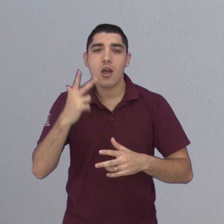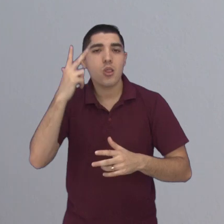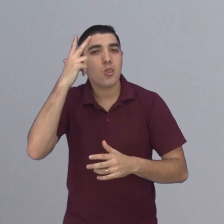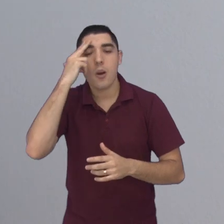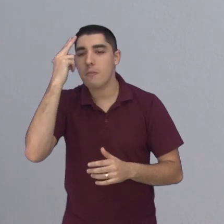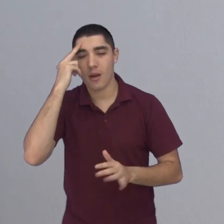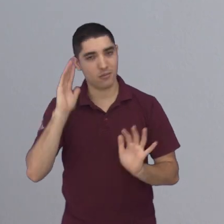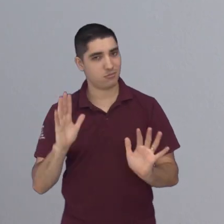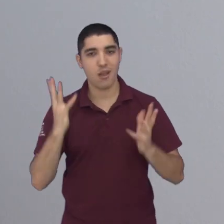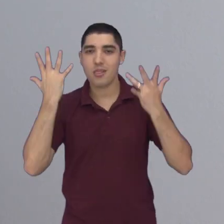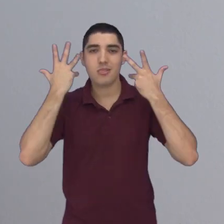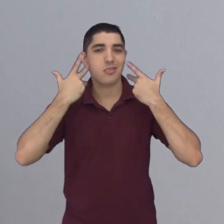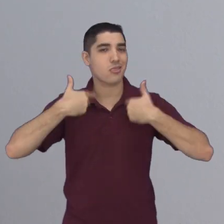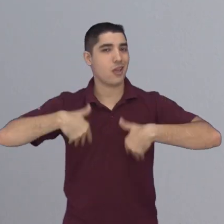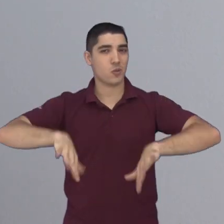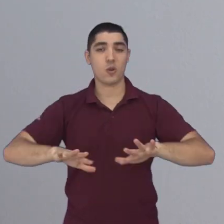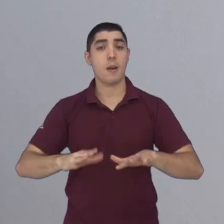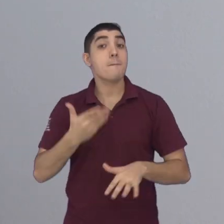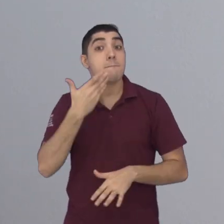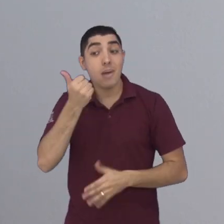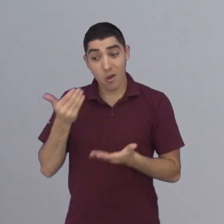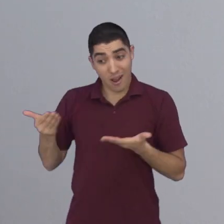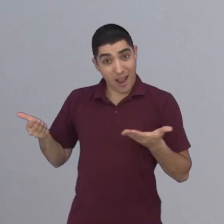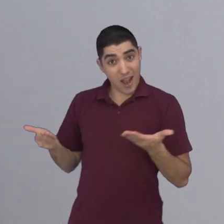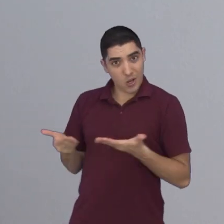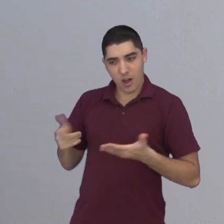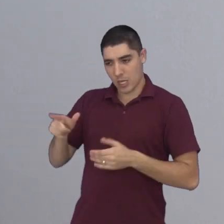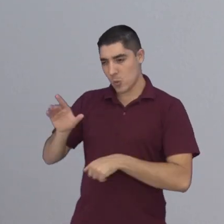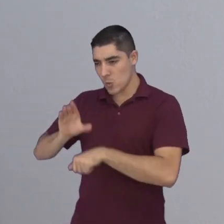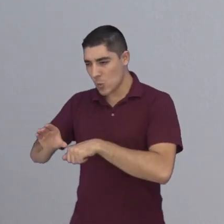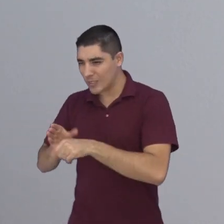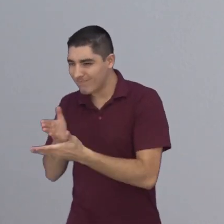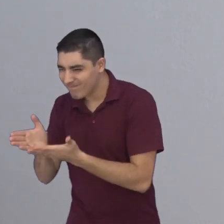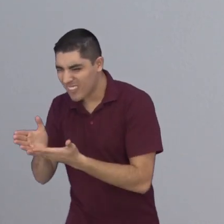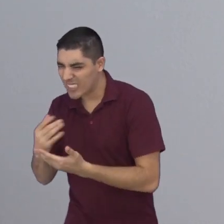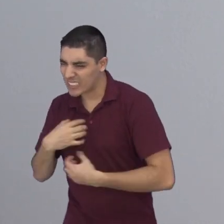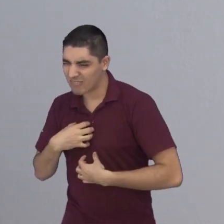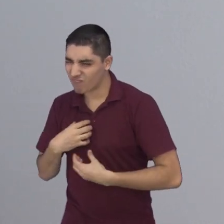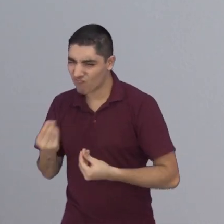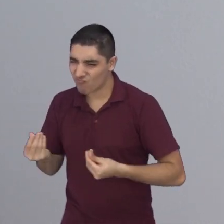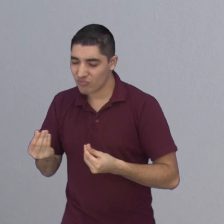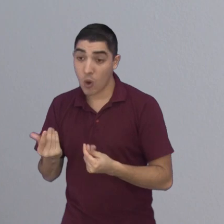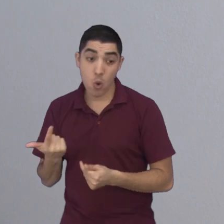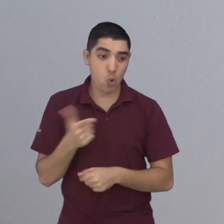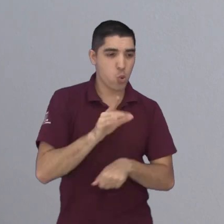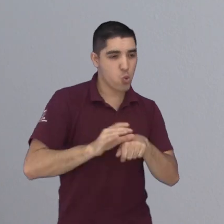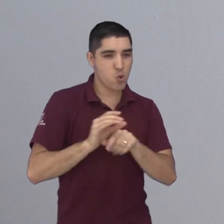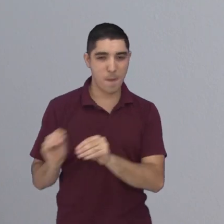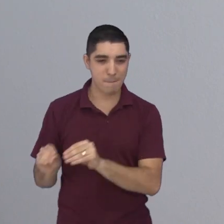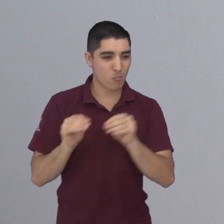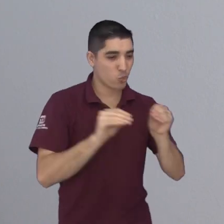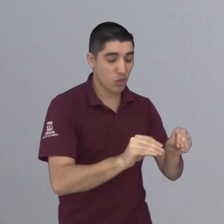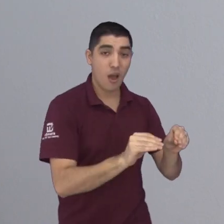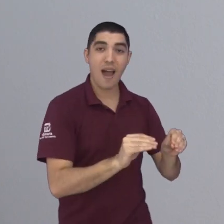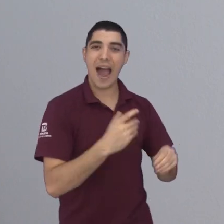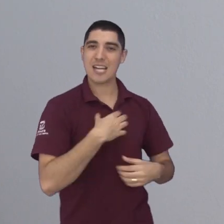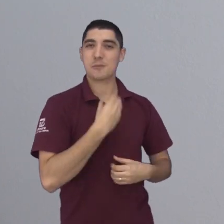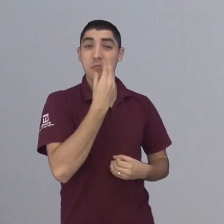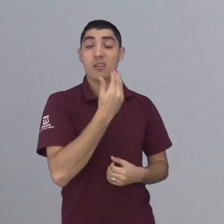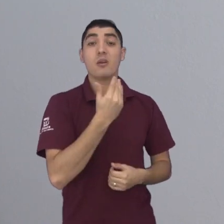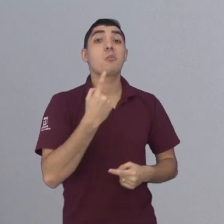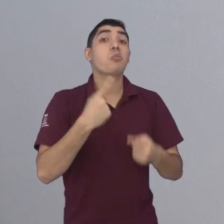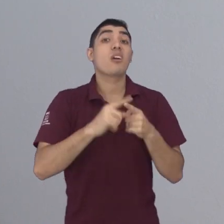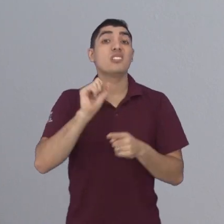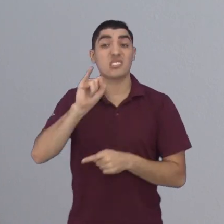de curso é muito natural e às vezes é melhor você passar por esse desconforto agora mudar de curso e para algo que se sinta bem do que escolher uma